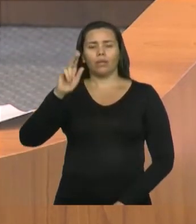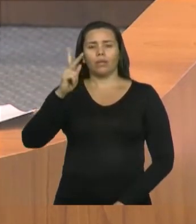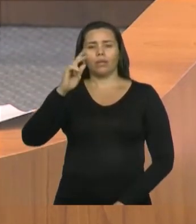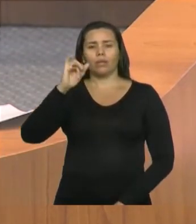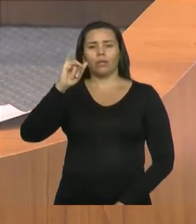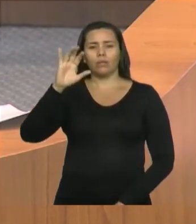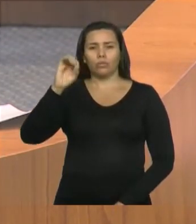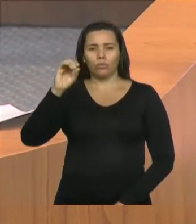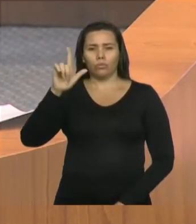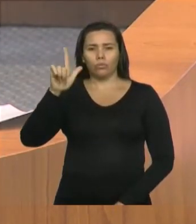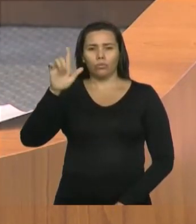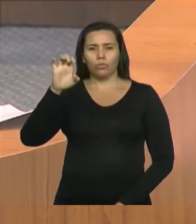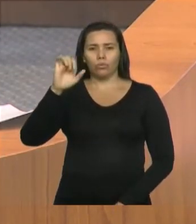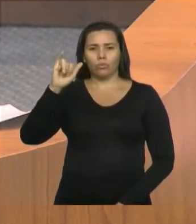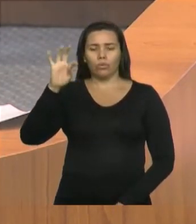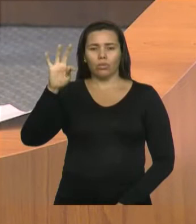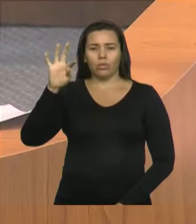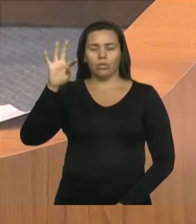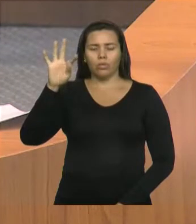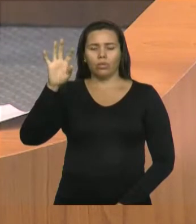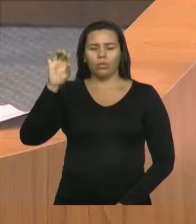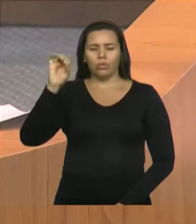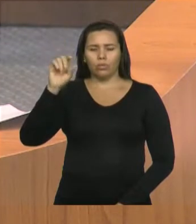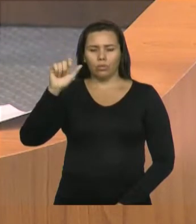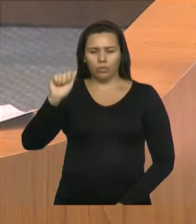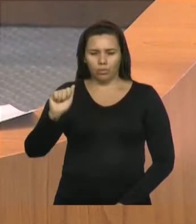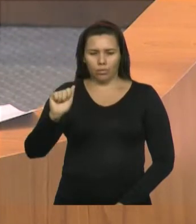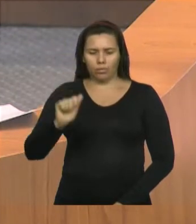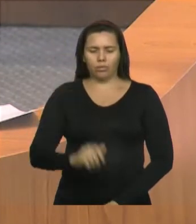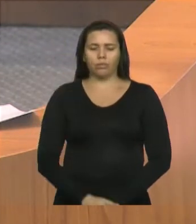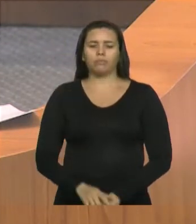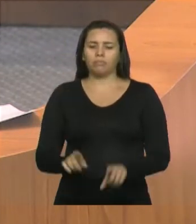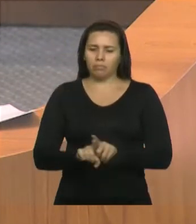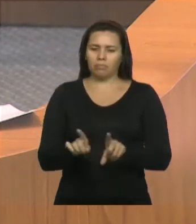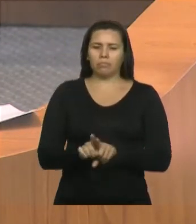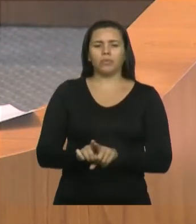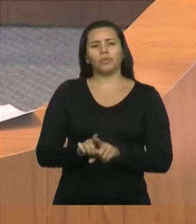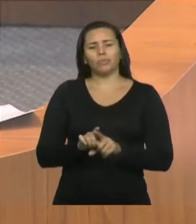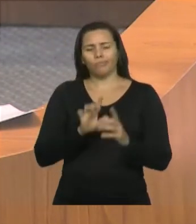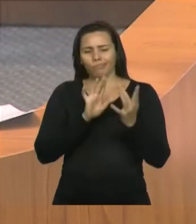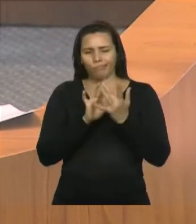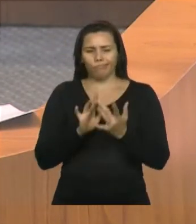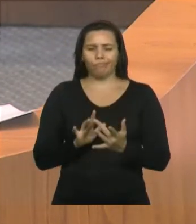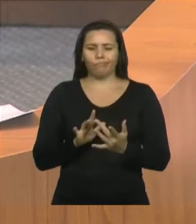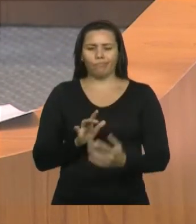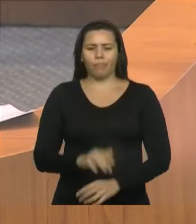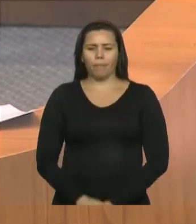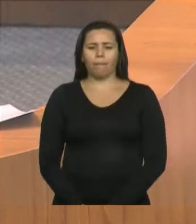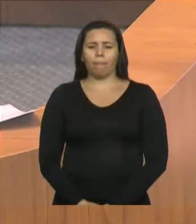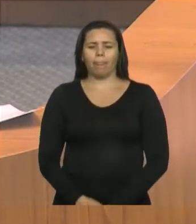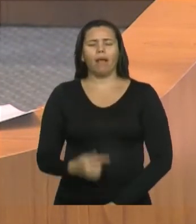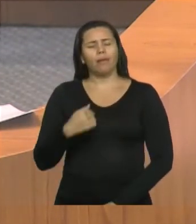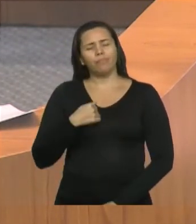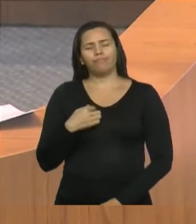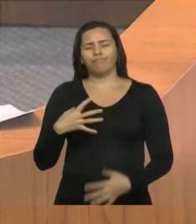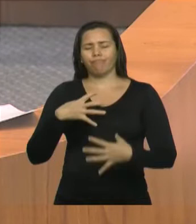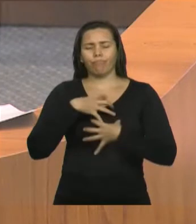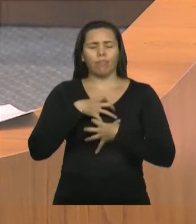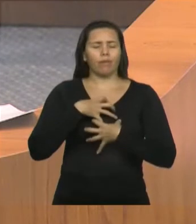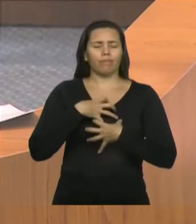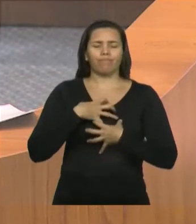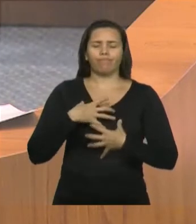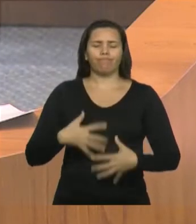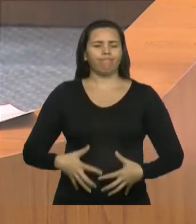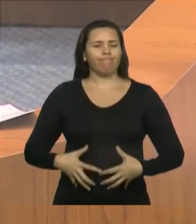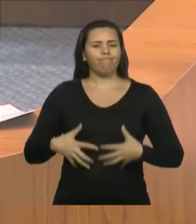estamos realmente muito emocionados, porque apesar de tanto contribuir com a nossa cidade, da sua idade